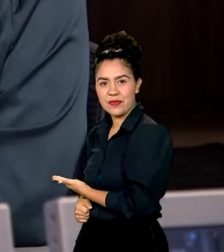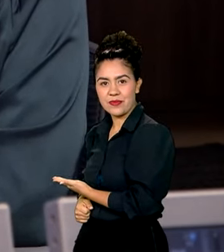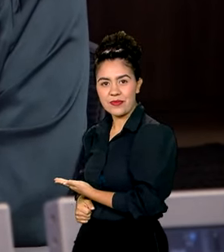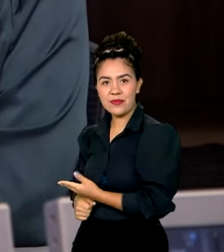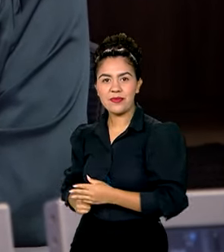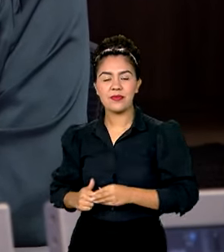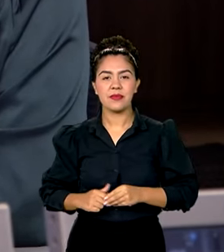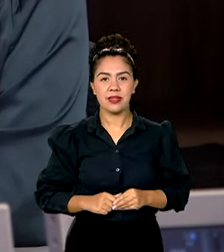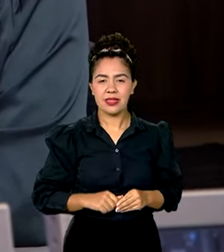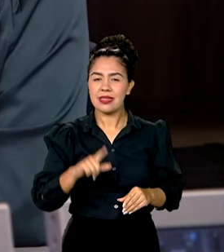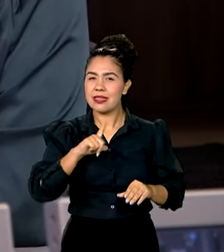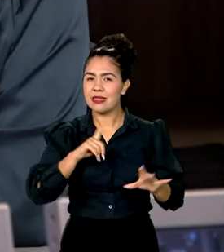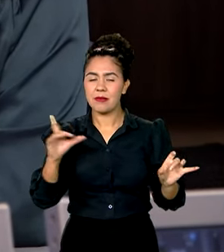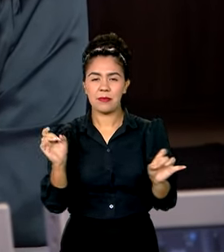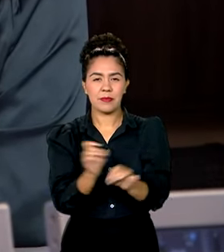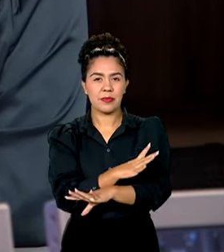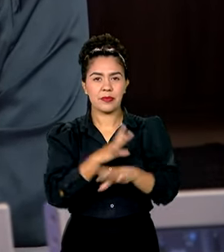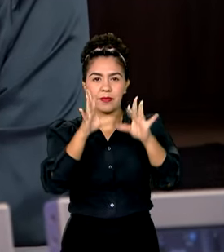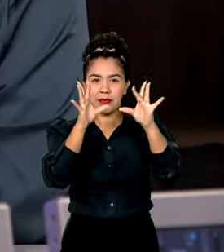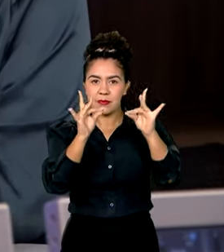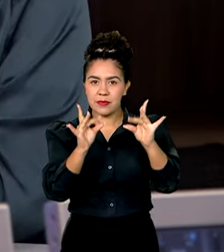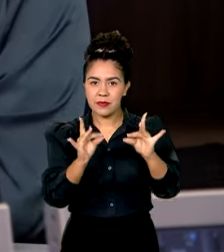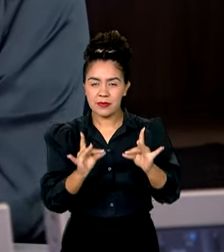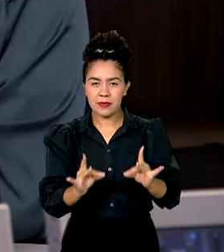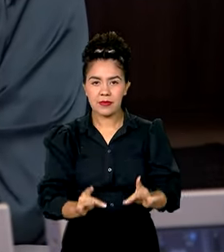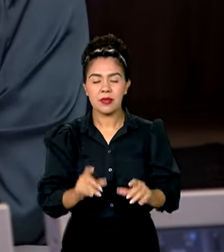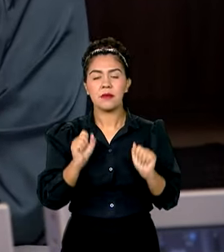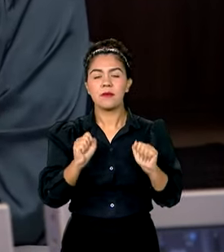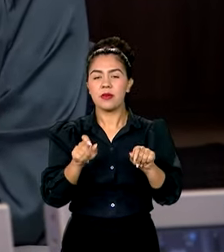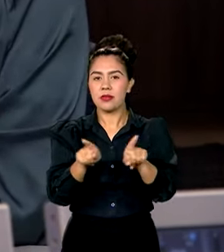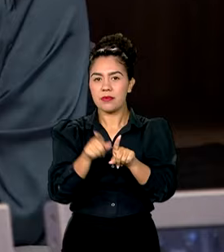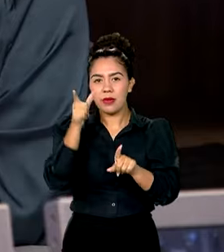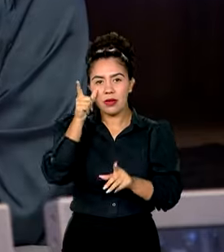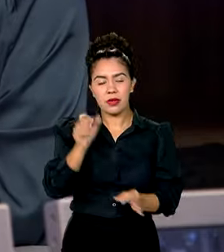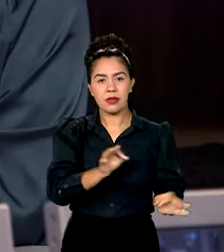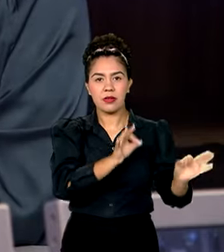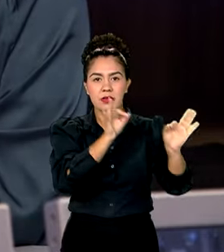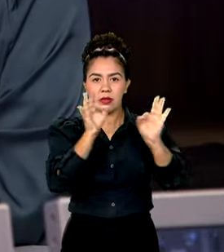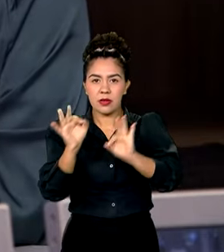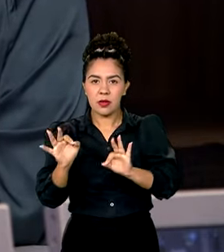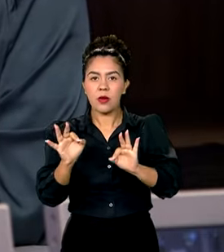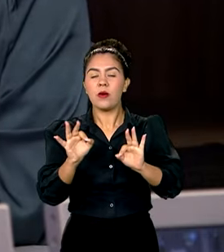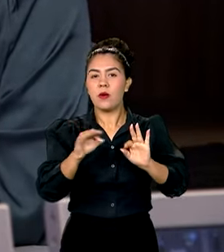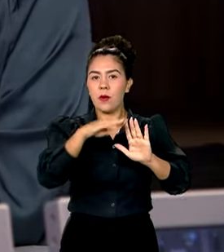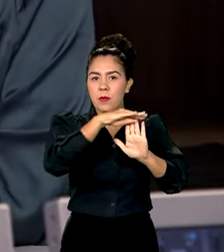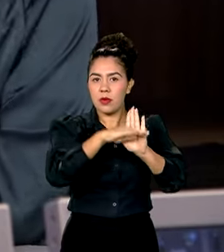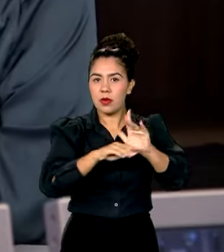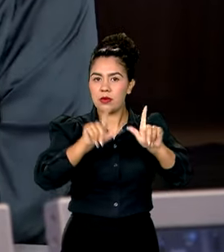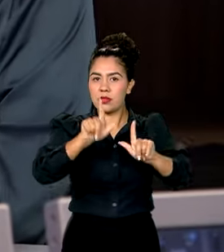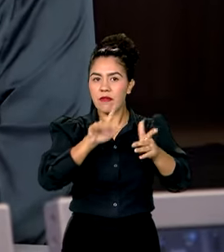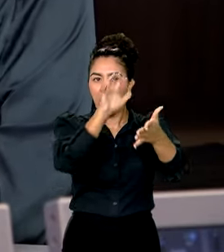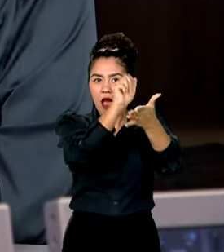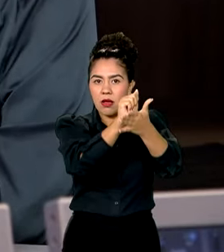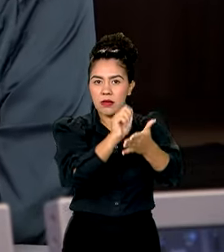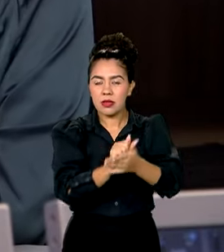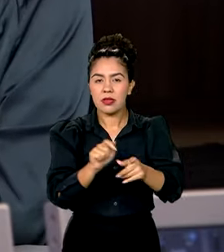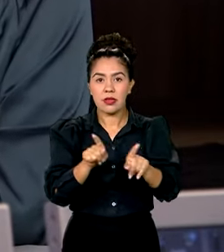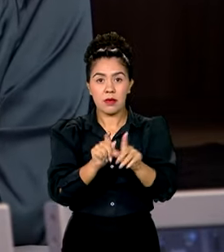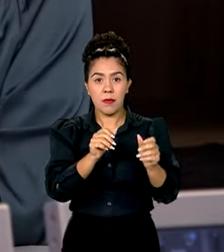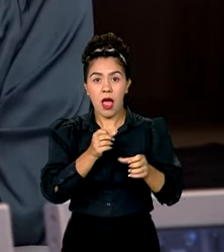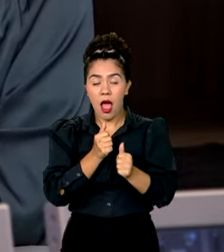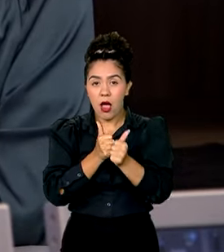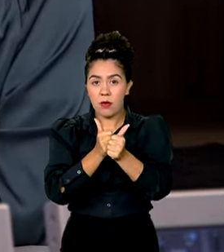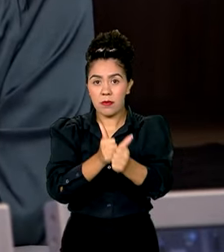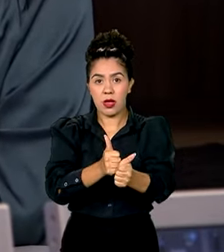gov.bc.ca a nossa programação ao vivo você pode assistir programas gravados e acompanhar as principais notícias do